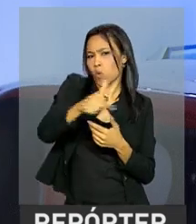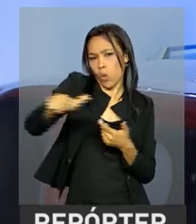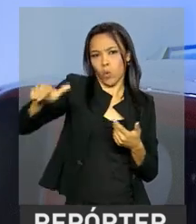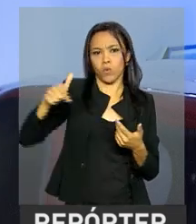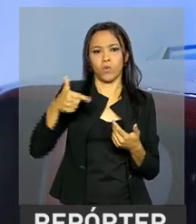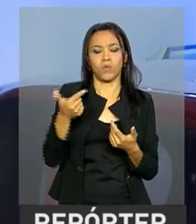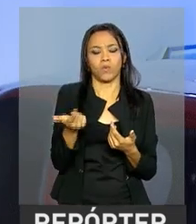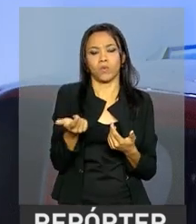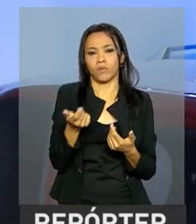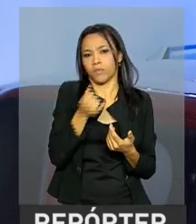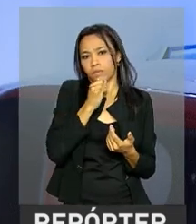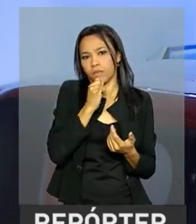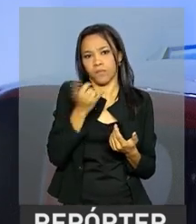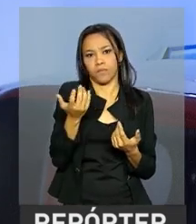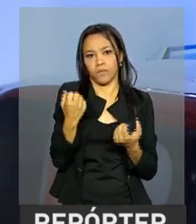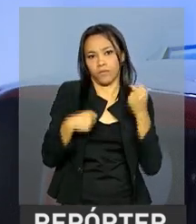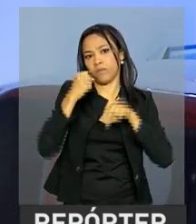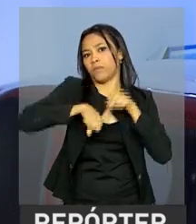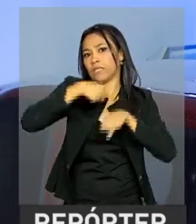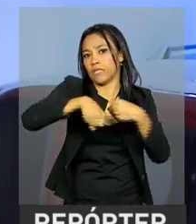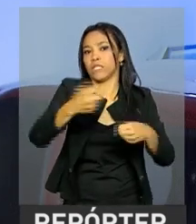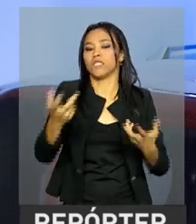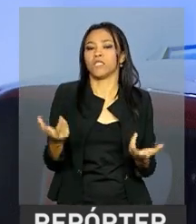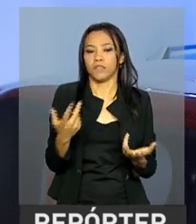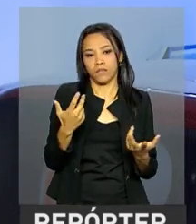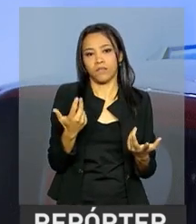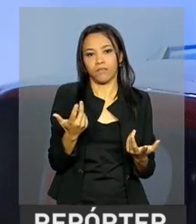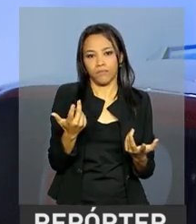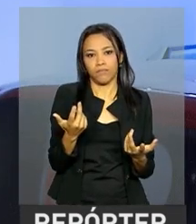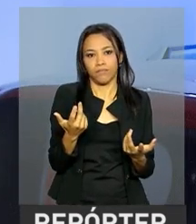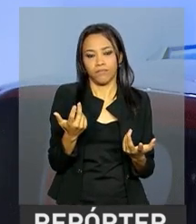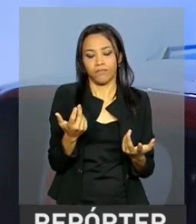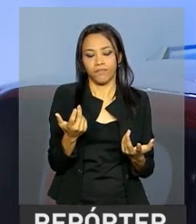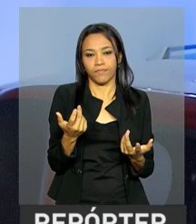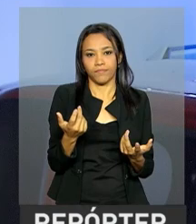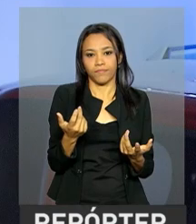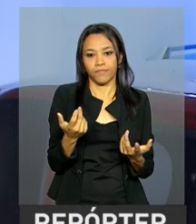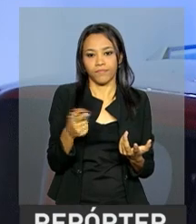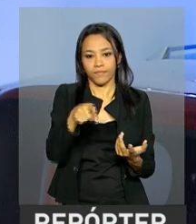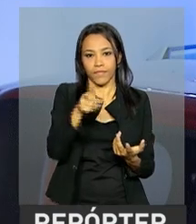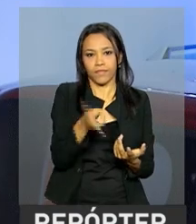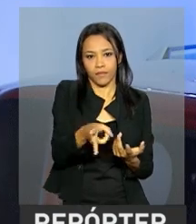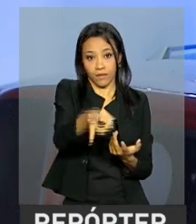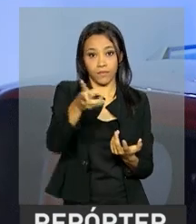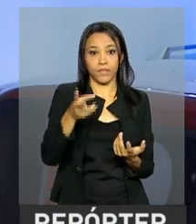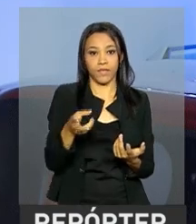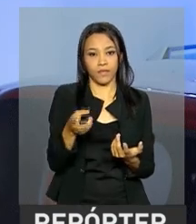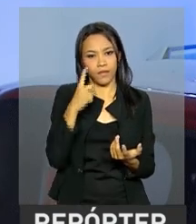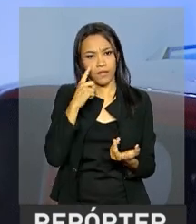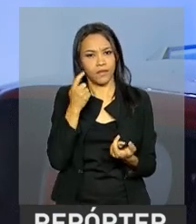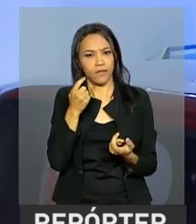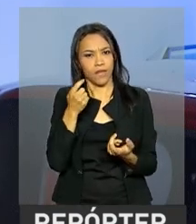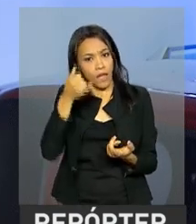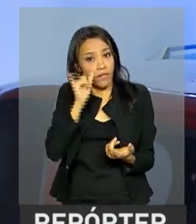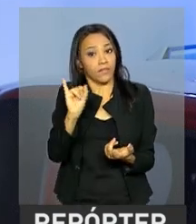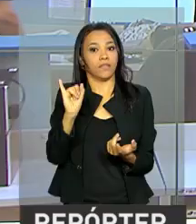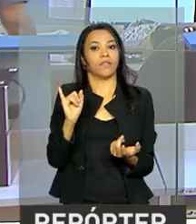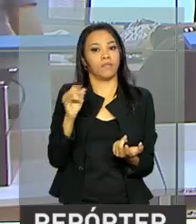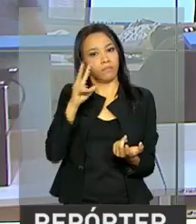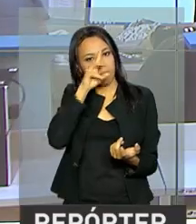os pedestres os motociclistas e essa parte de sempre tentar evitar esse